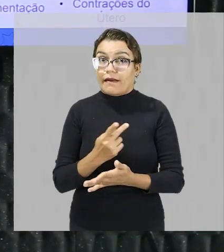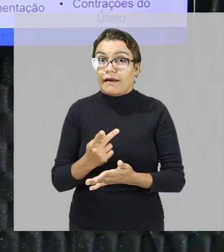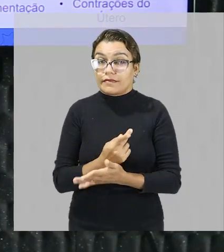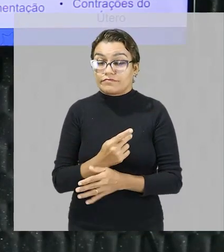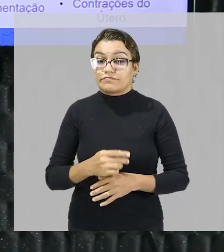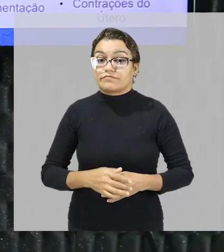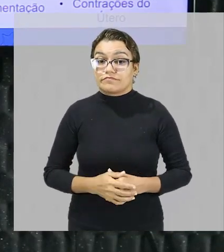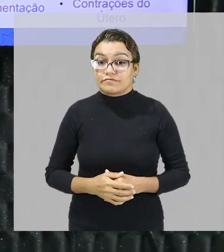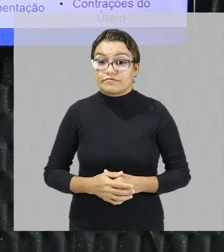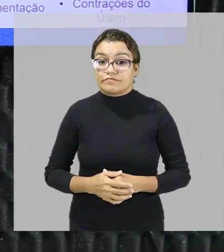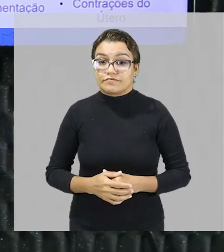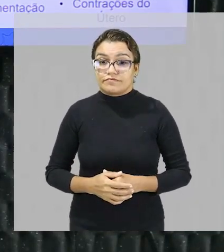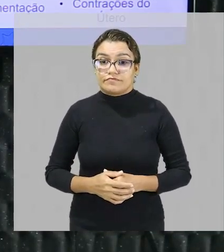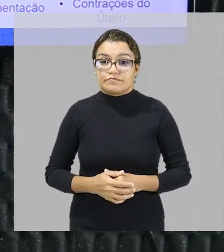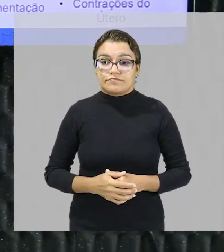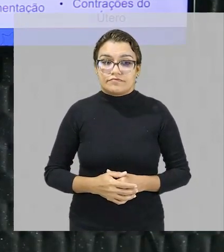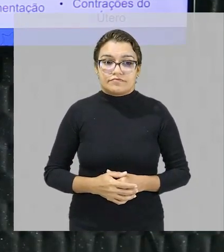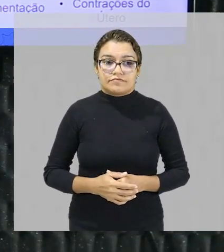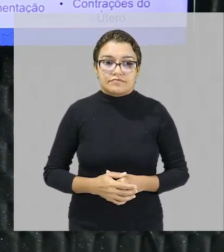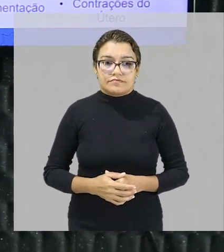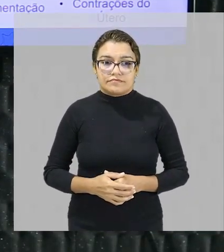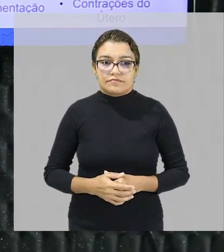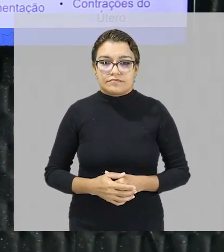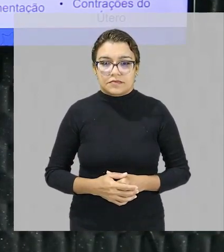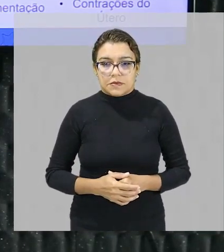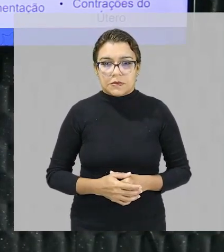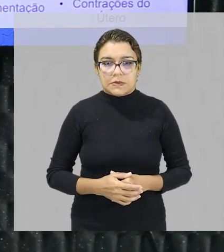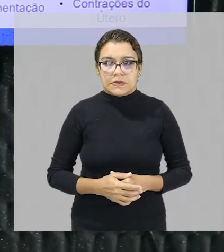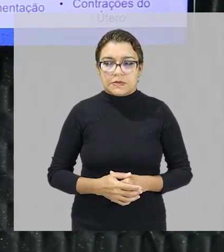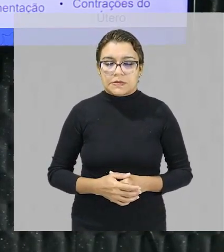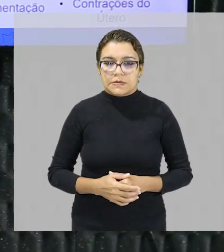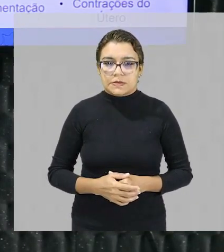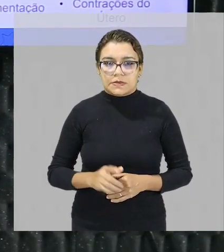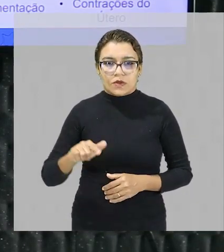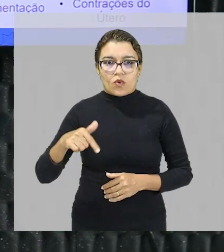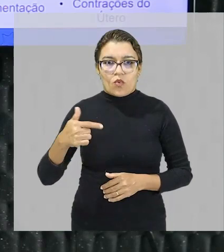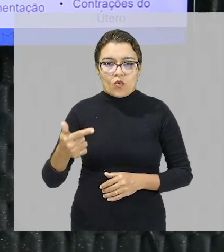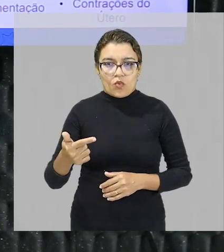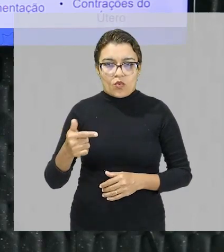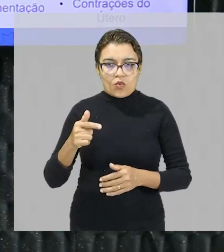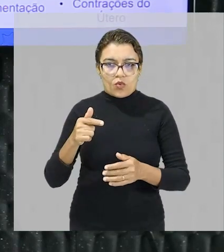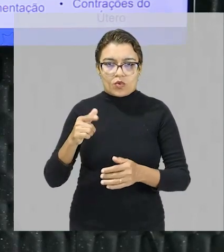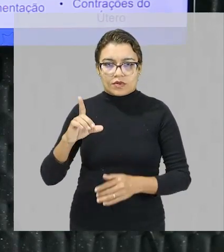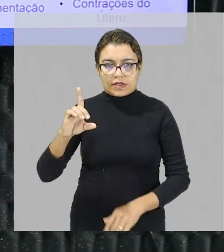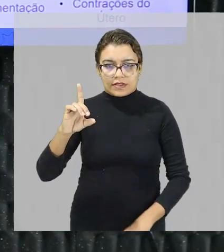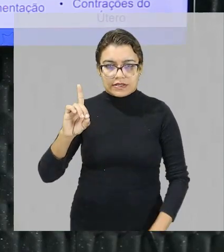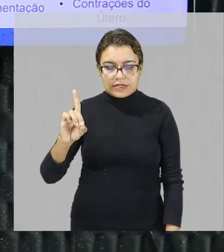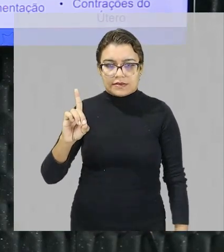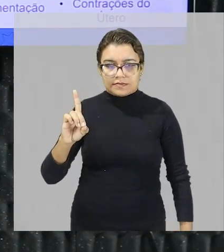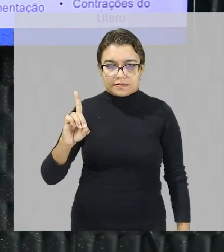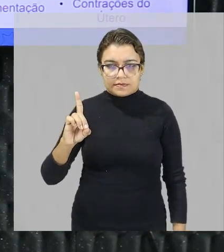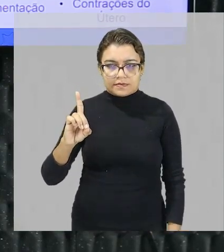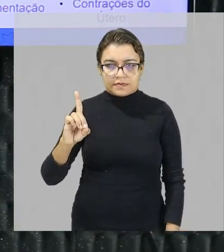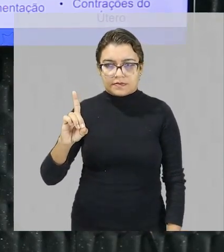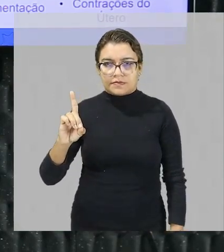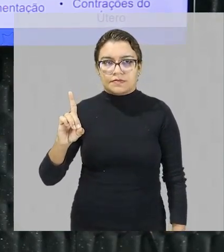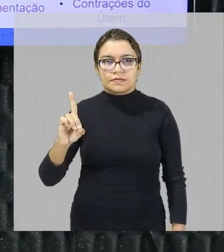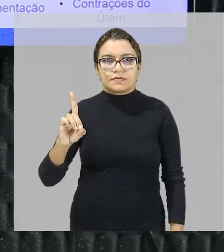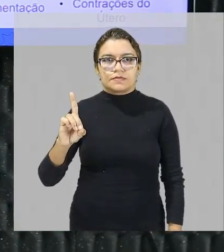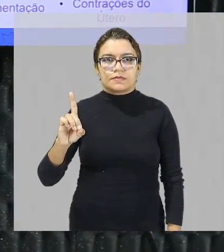errado, tá? Vamos para a próxima alternativa. Se o gráfico 1 referir-se